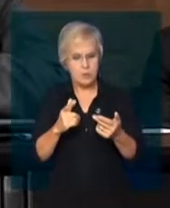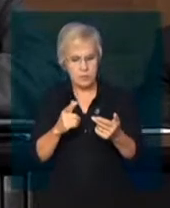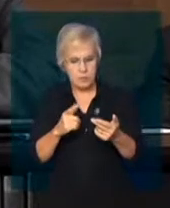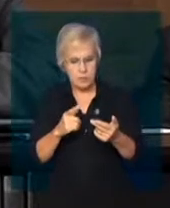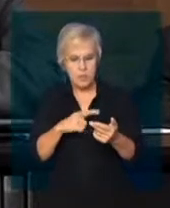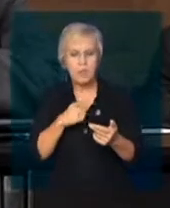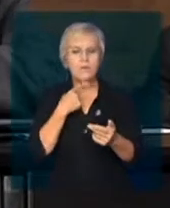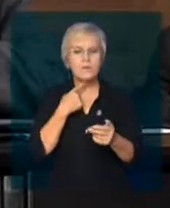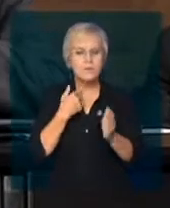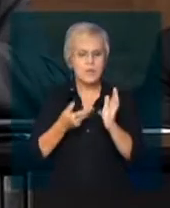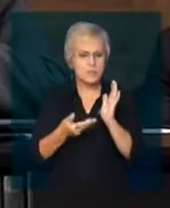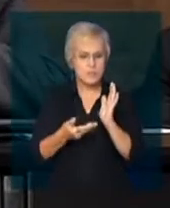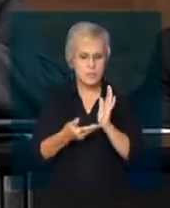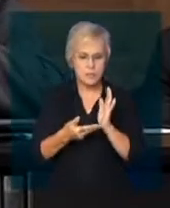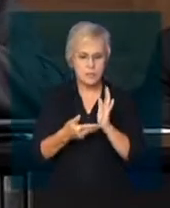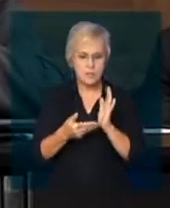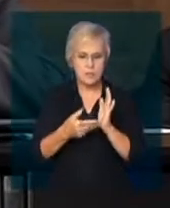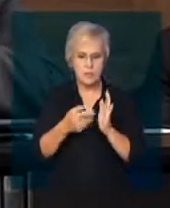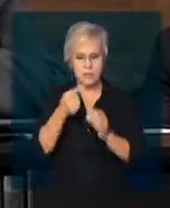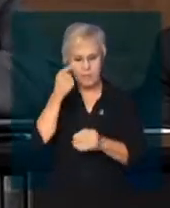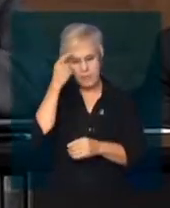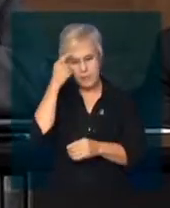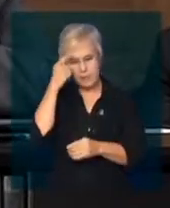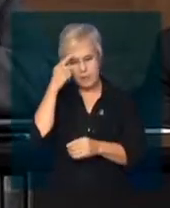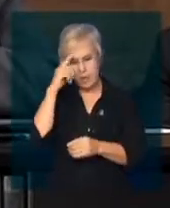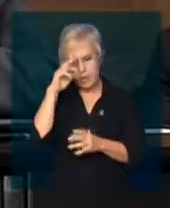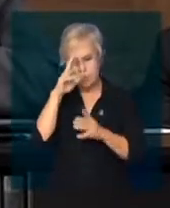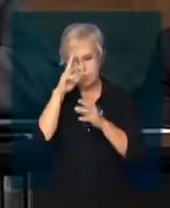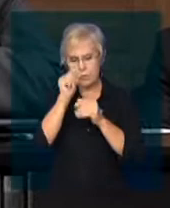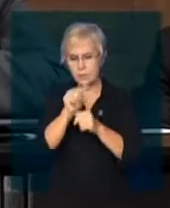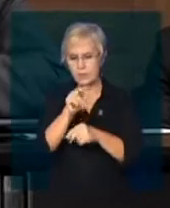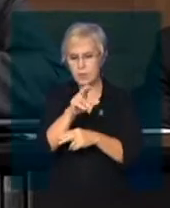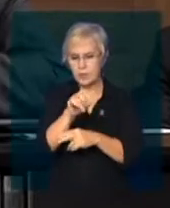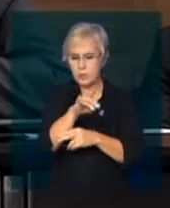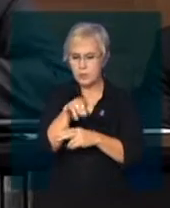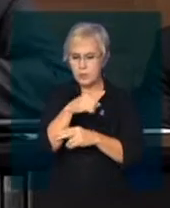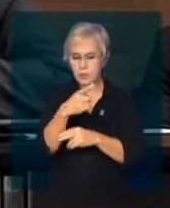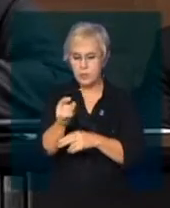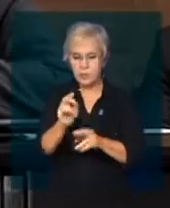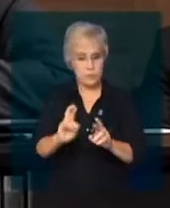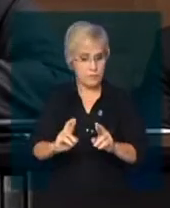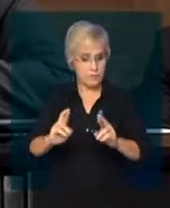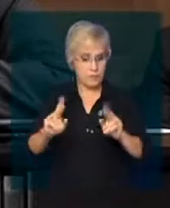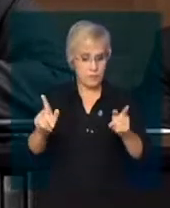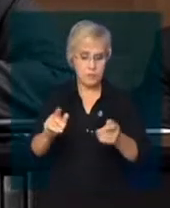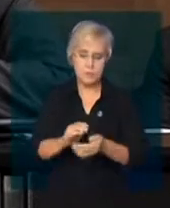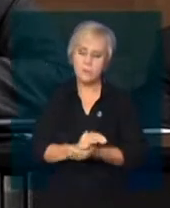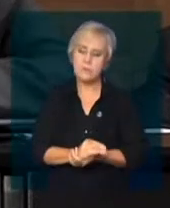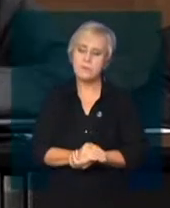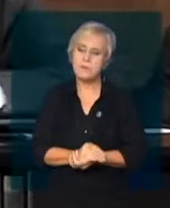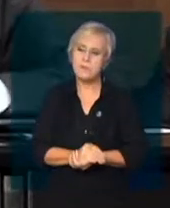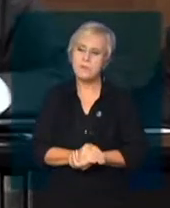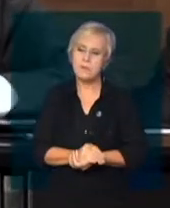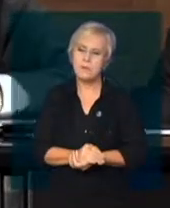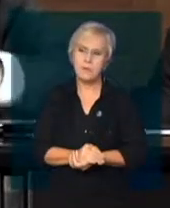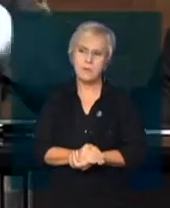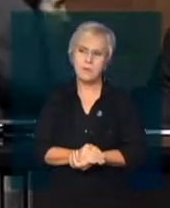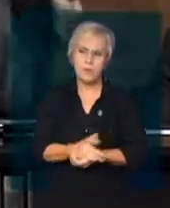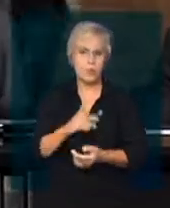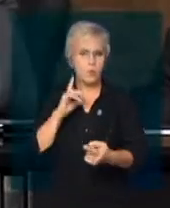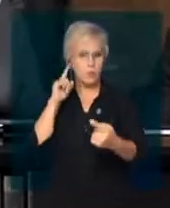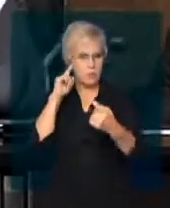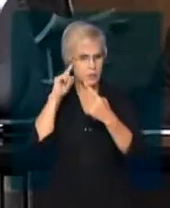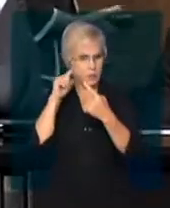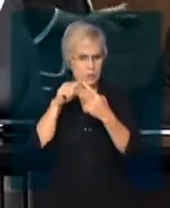em repensar os poderes excessivos da União? Eu acho que mais do que... O objetivo do